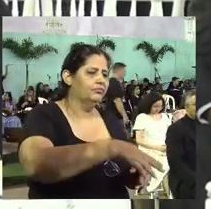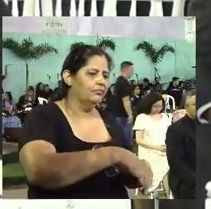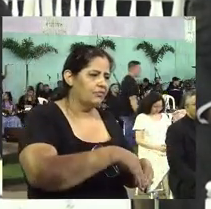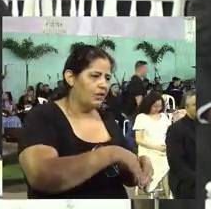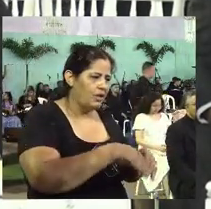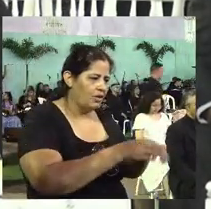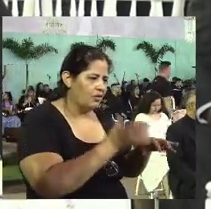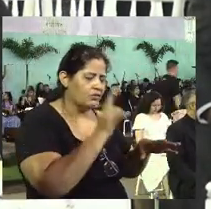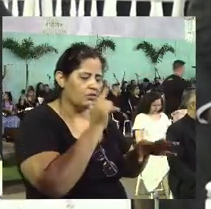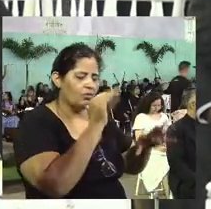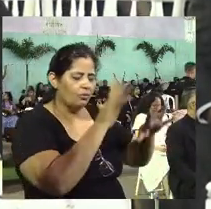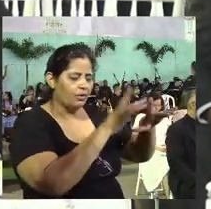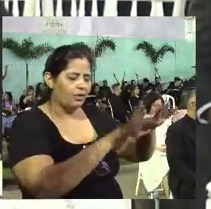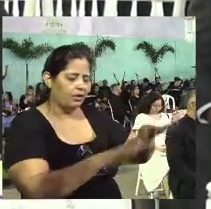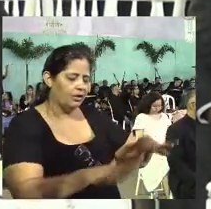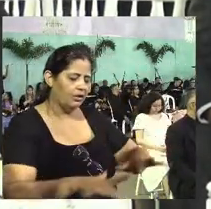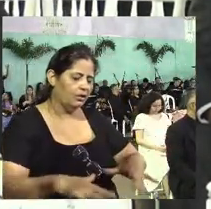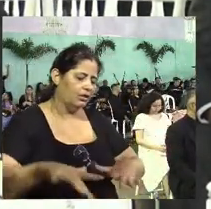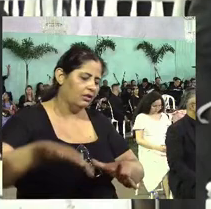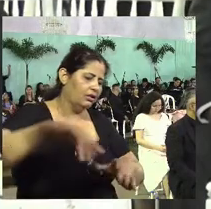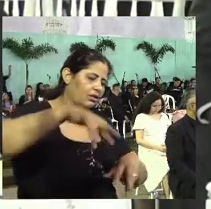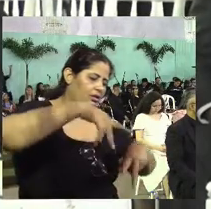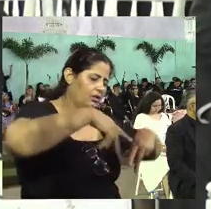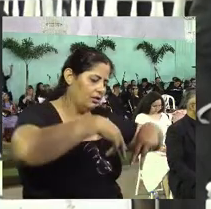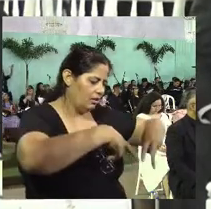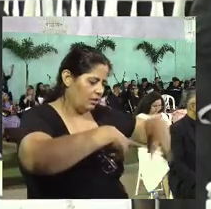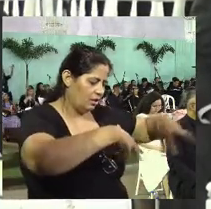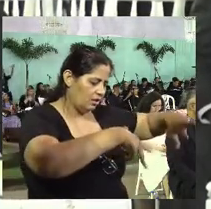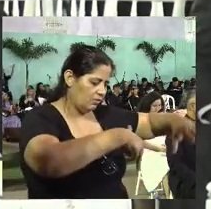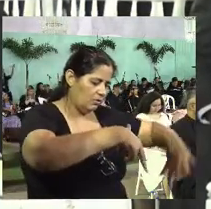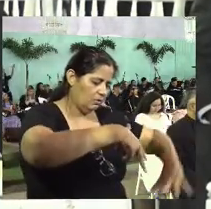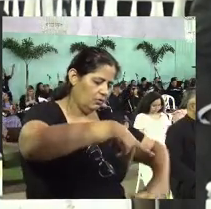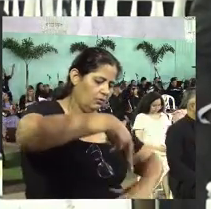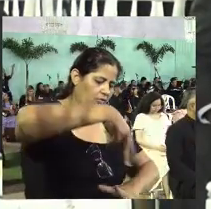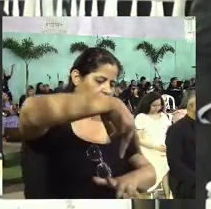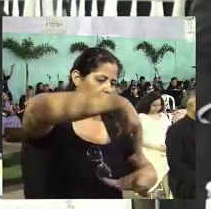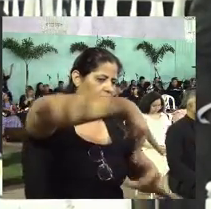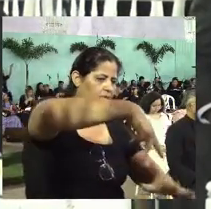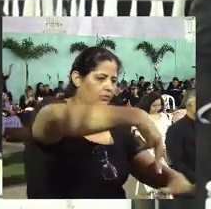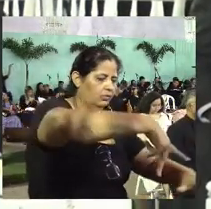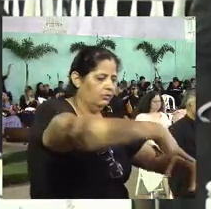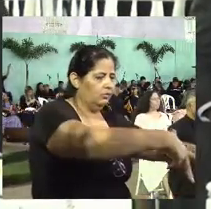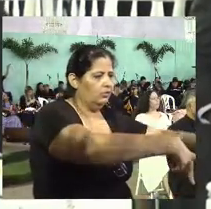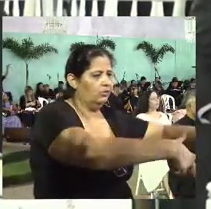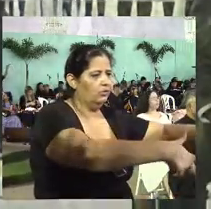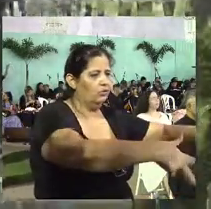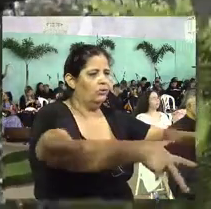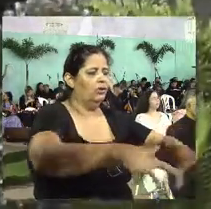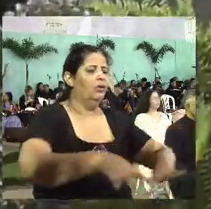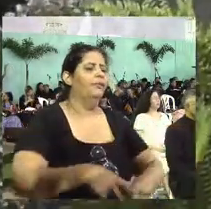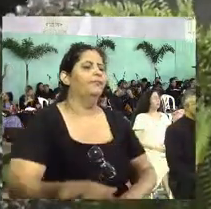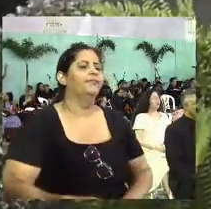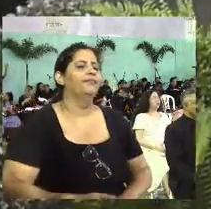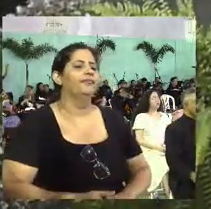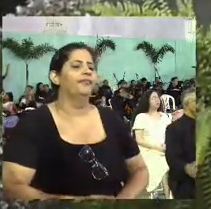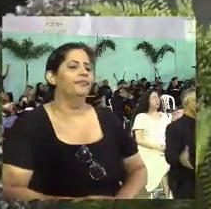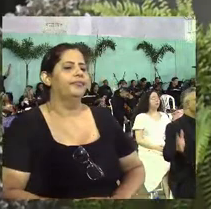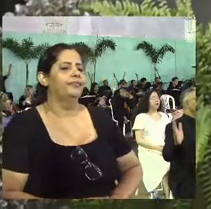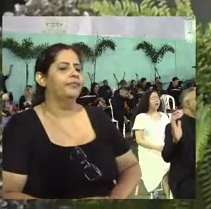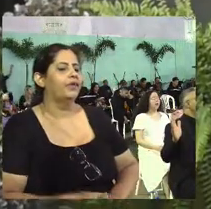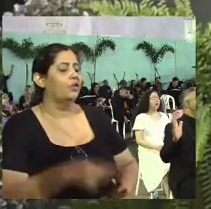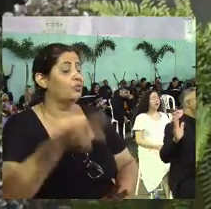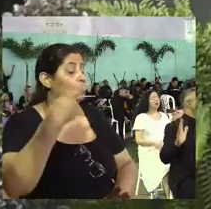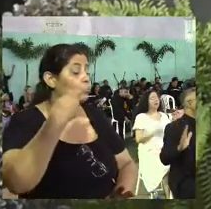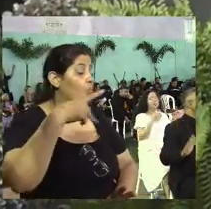sobre as águas Onde você está tenta levantar a sua mão e dizer comigo